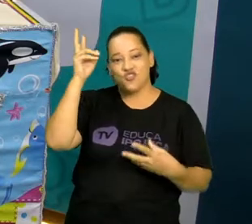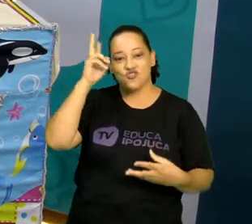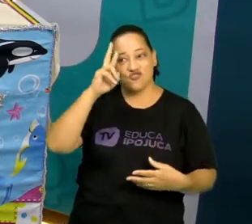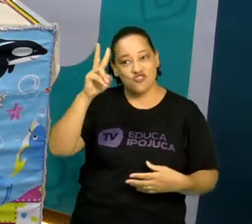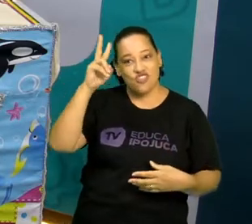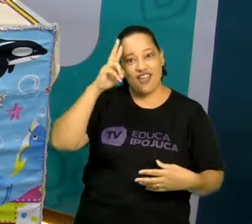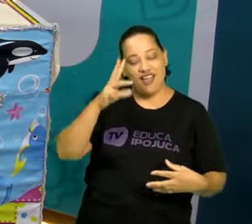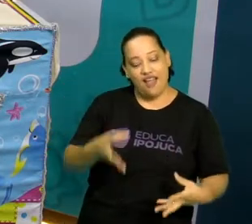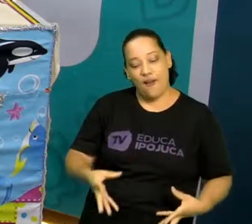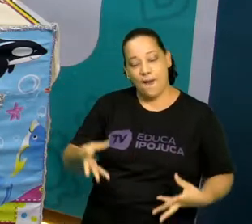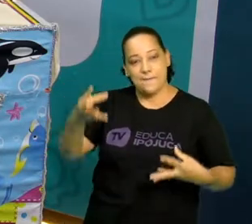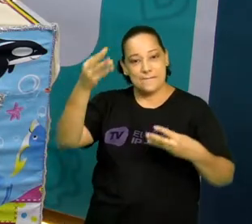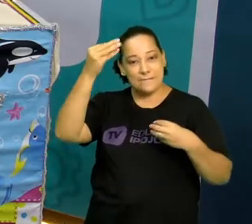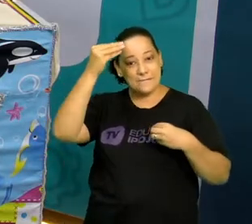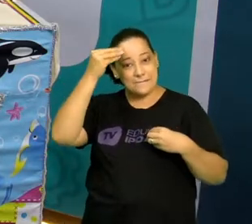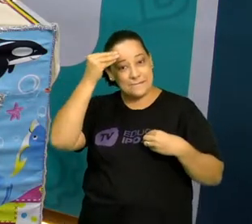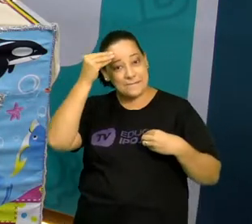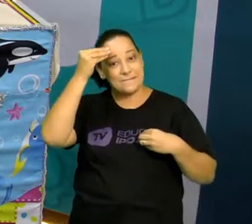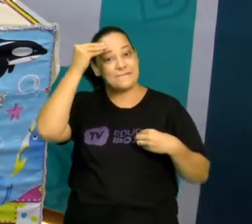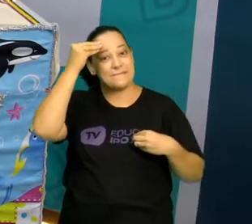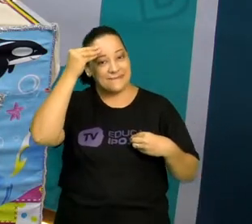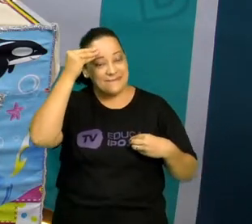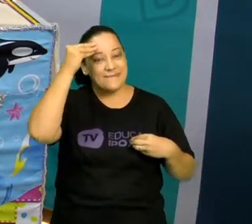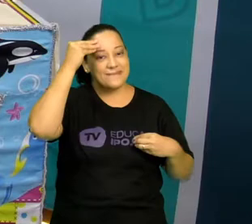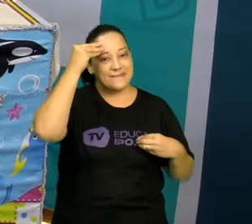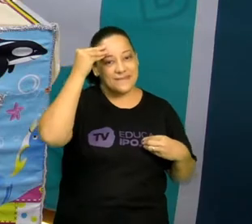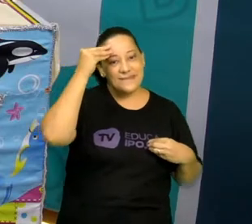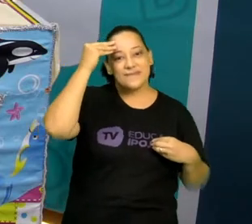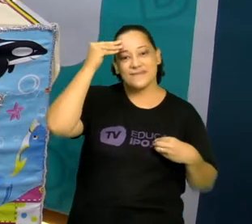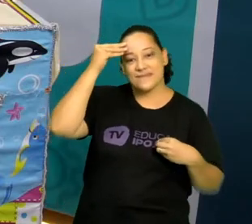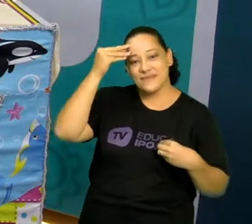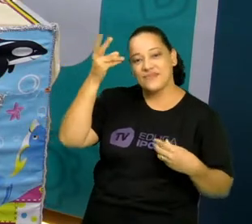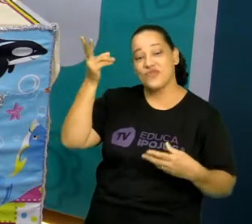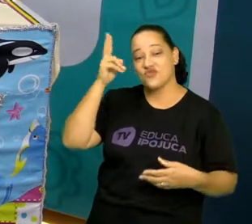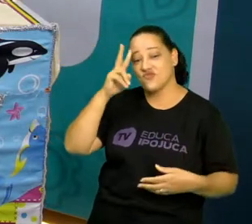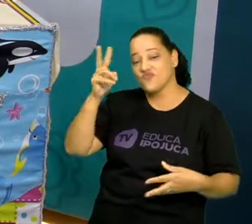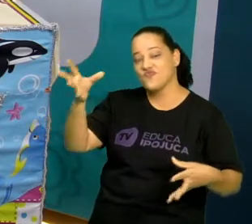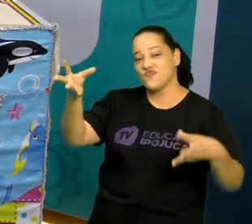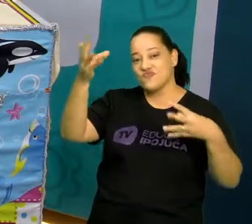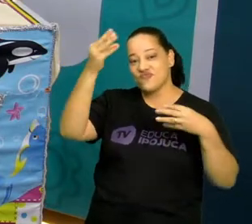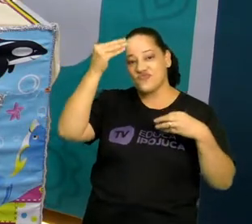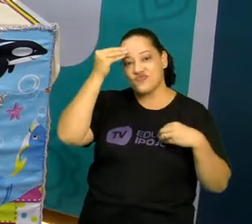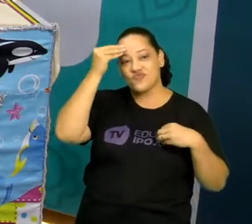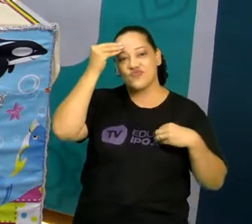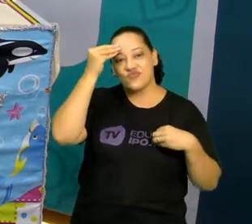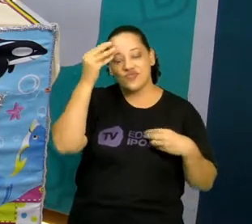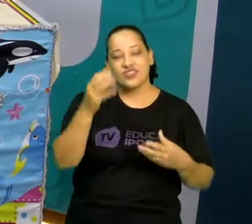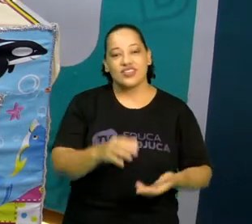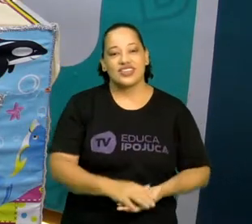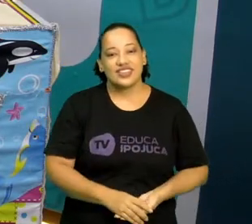coração. E jamais ela vai sair do seu coração.